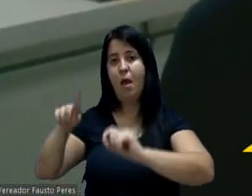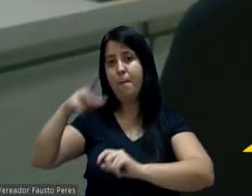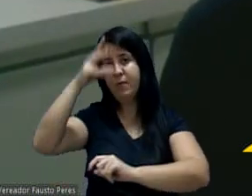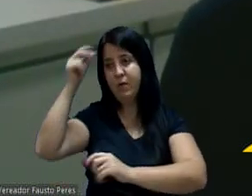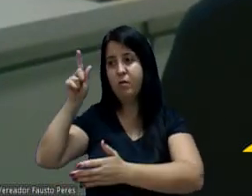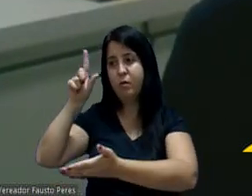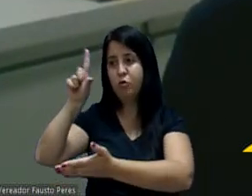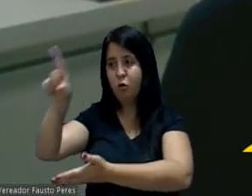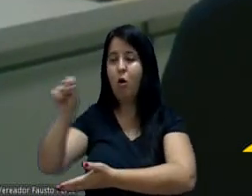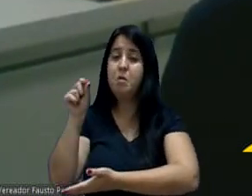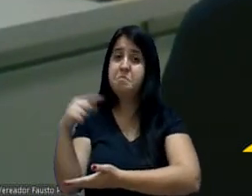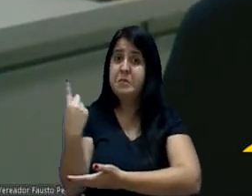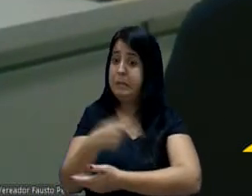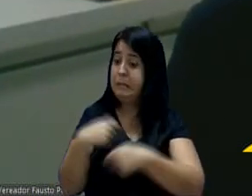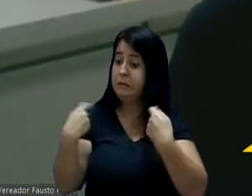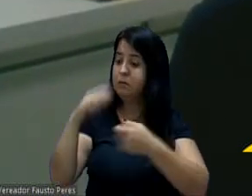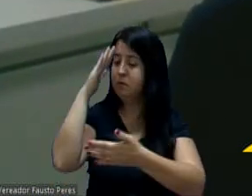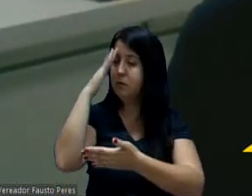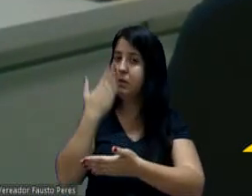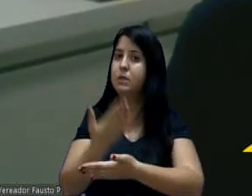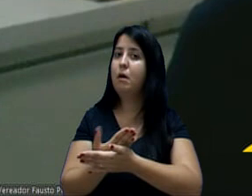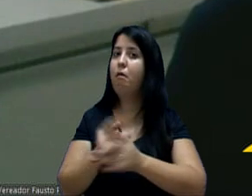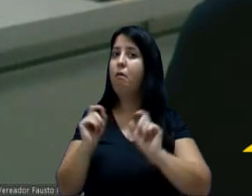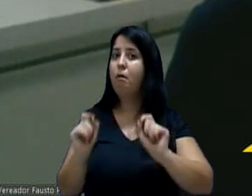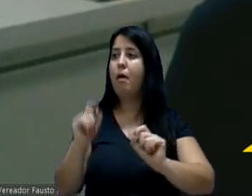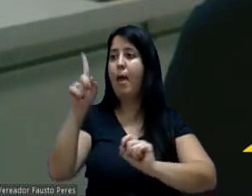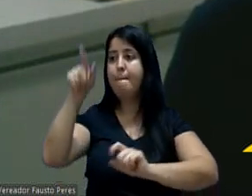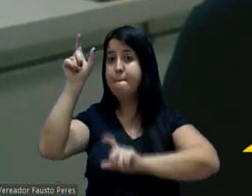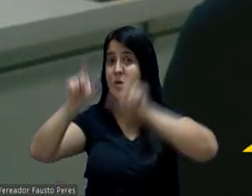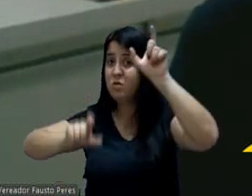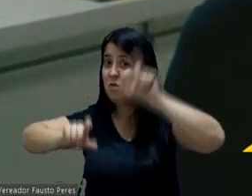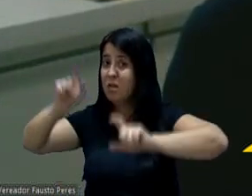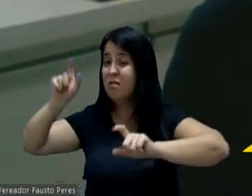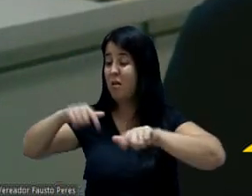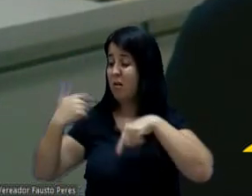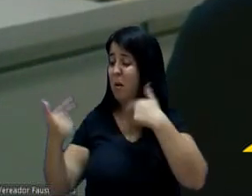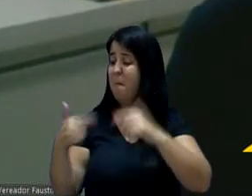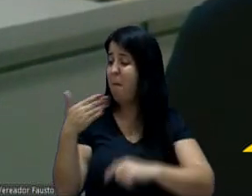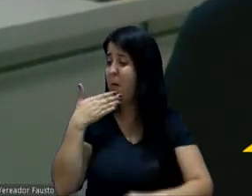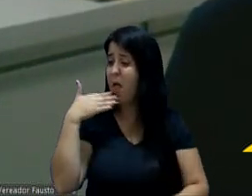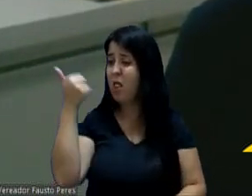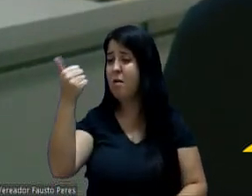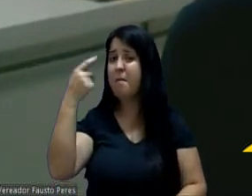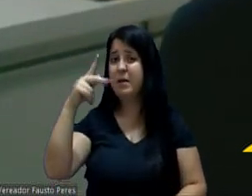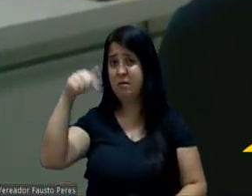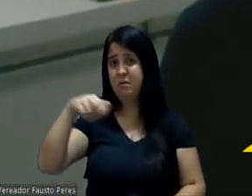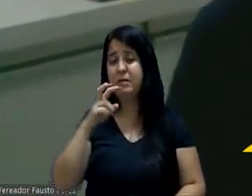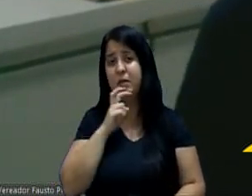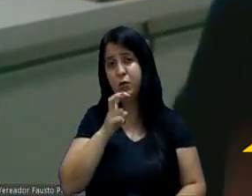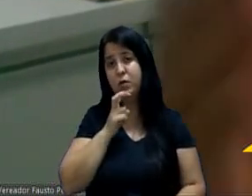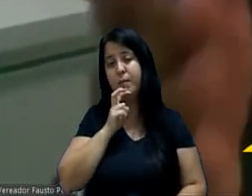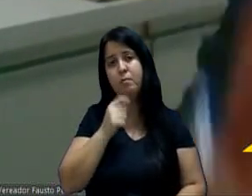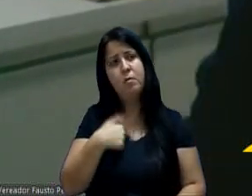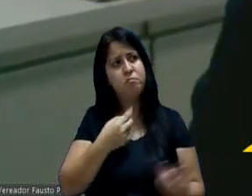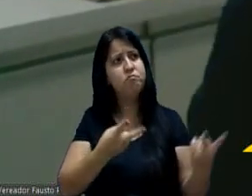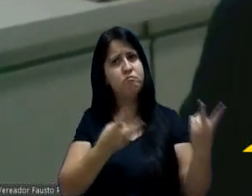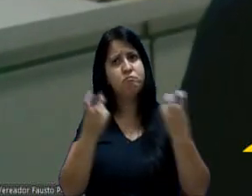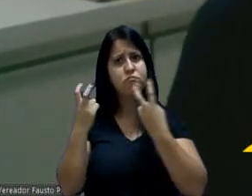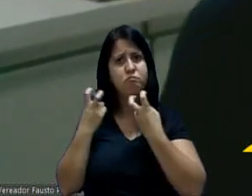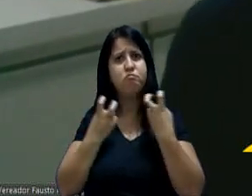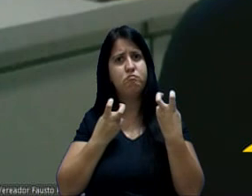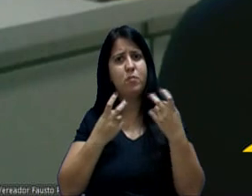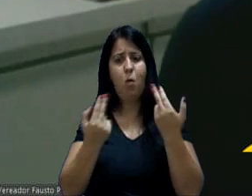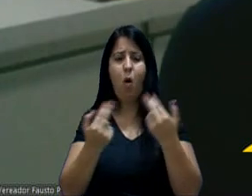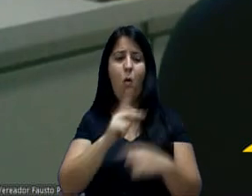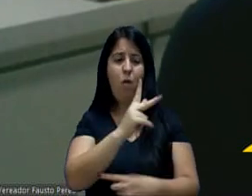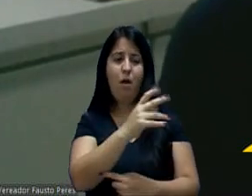que acreditar que estamos com pessoas que estão fazendo o melhor para nosso município de Sorocaba. E eu estou vendo, da mesma forma que o Dr.